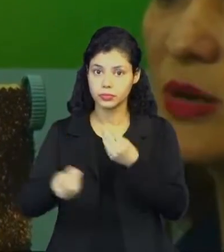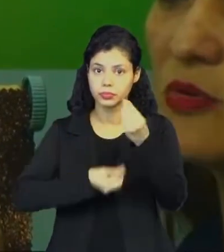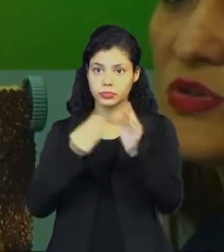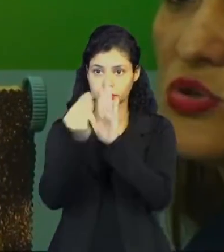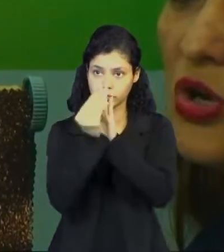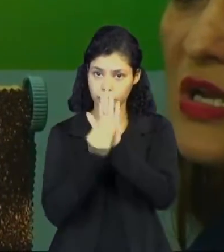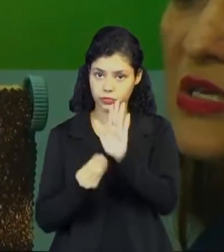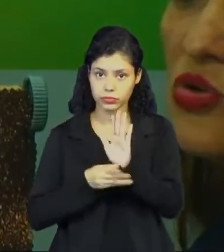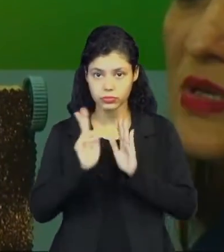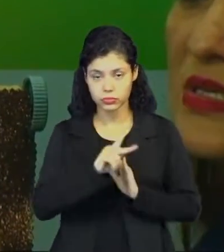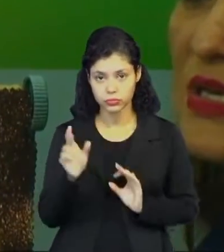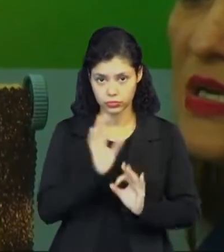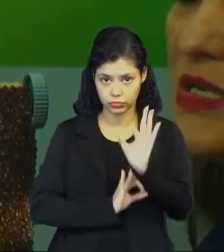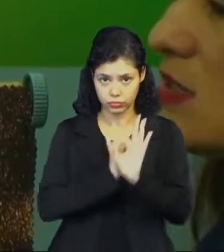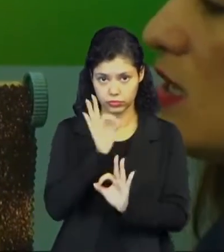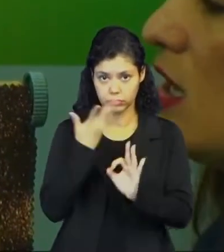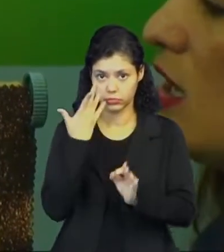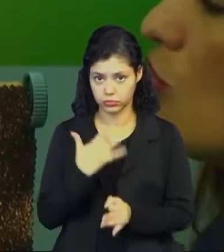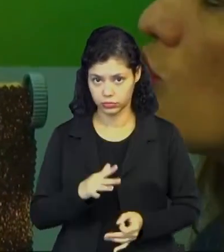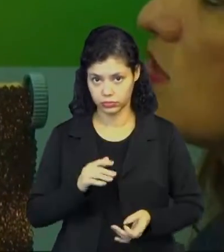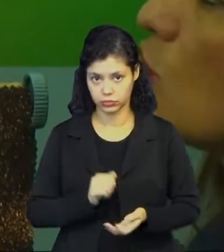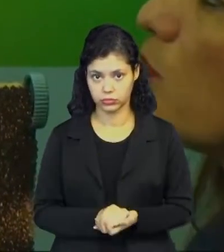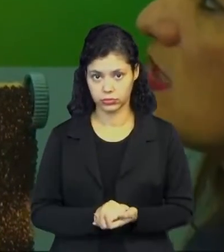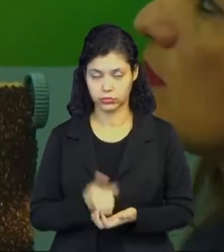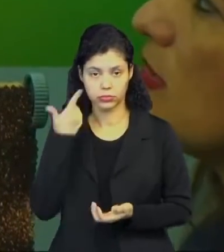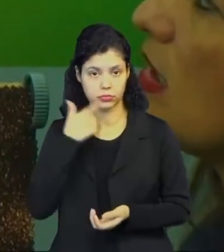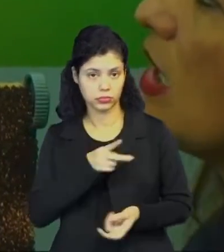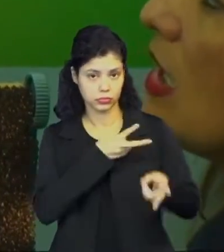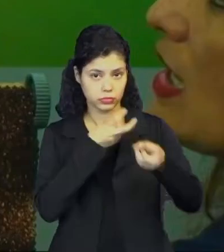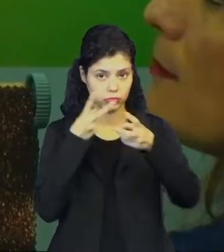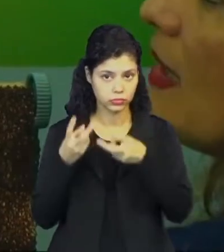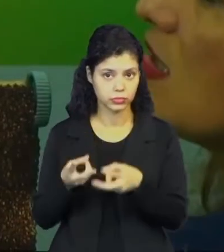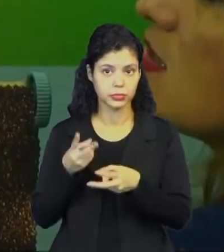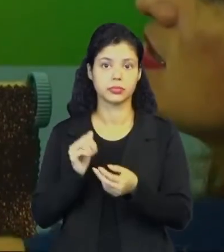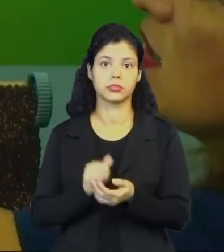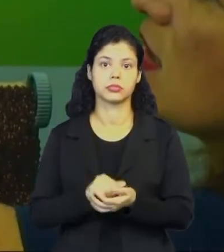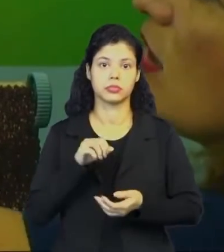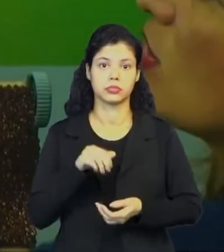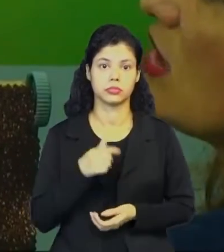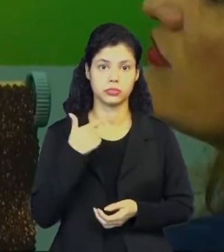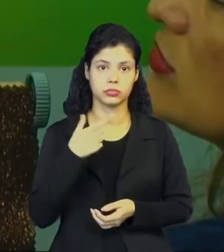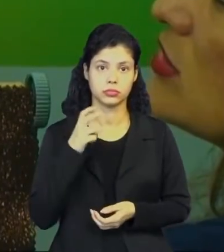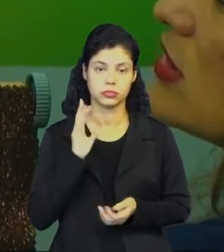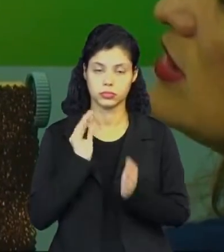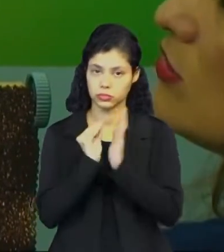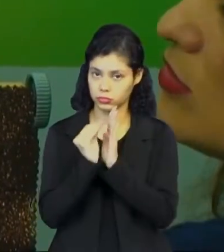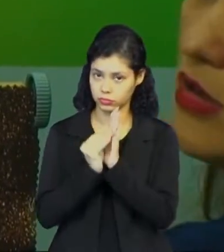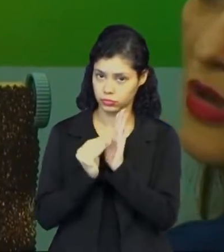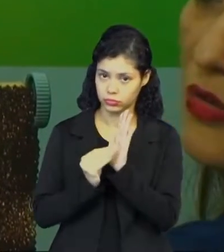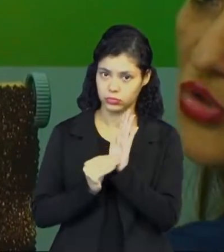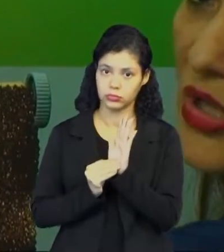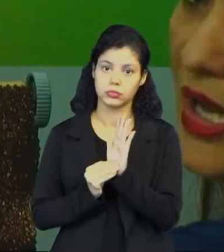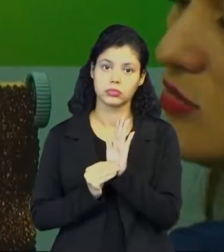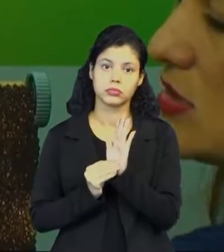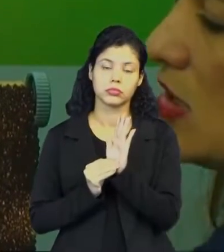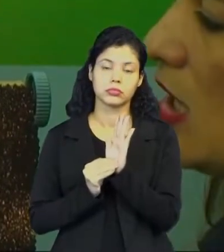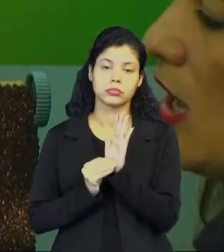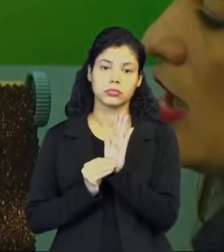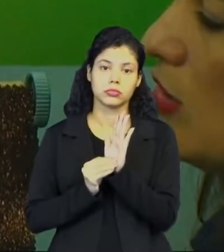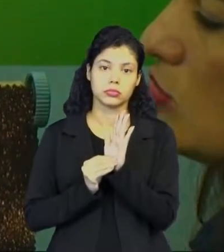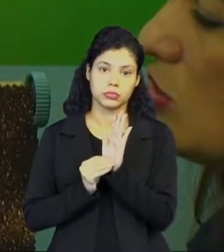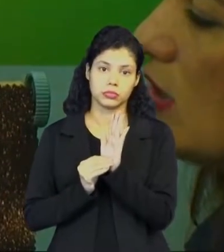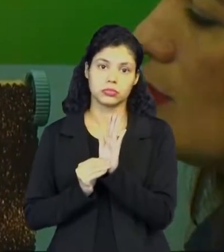a lista que a professora organizou com as crianças, eu consigo perceber que a melancia, que é o que está faltando aqui, ó, os